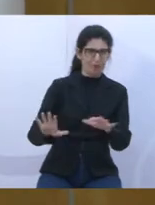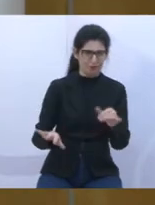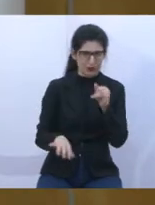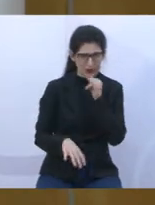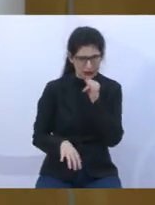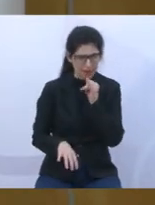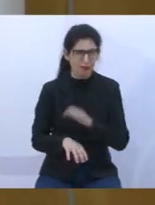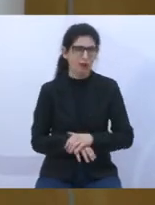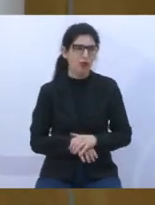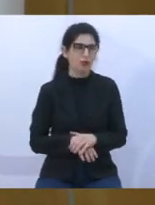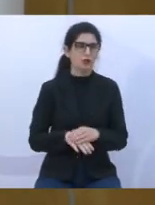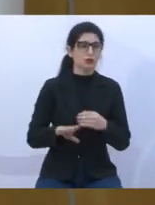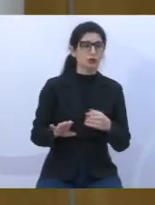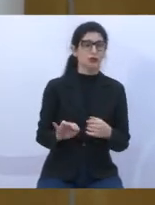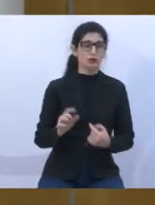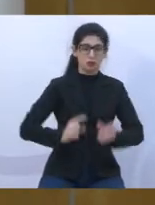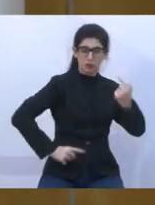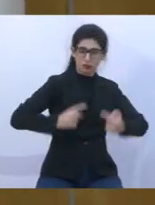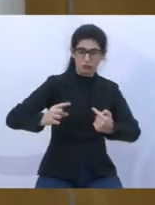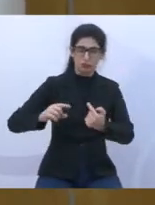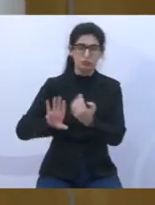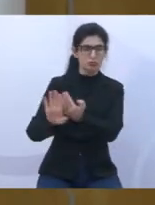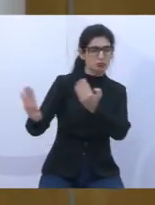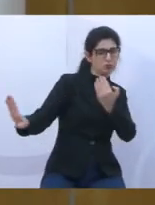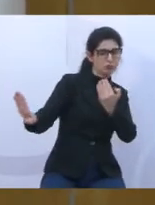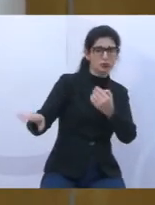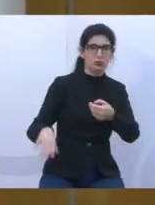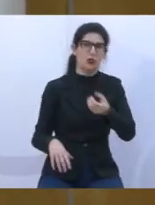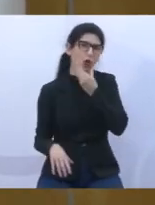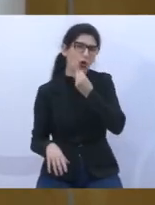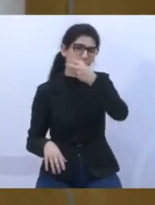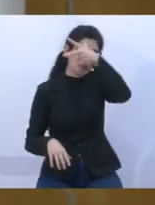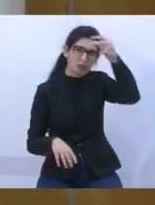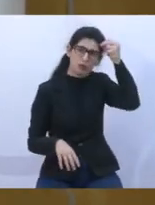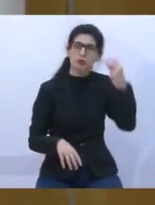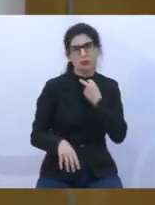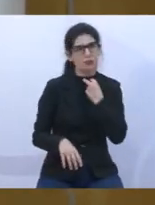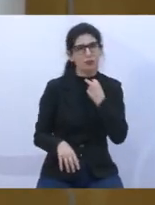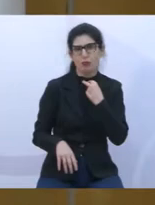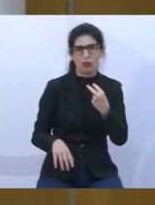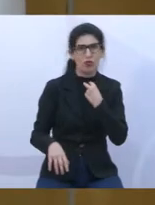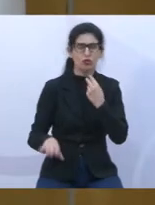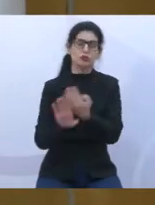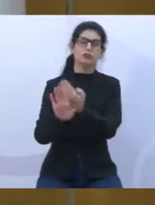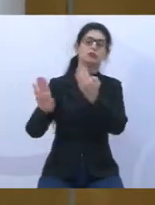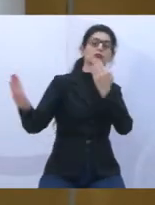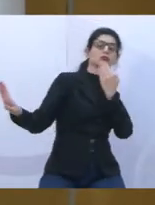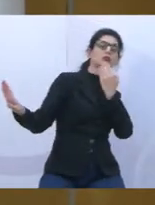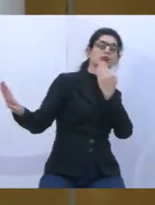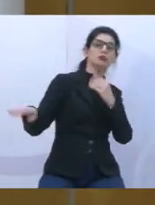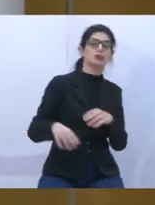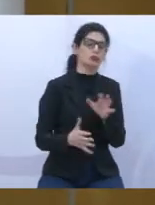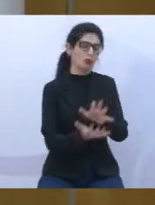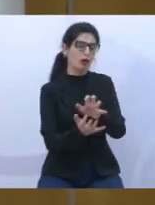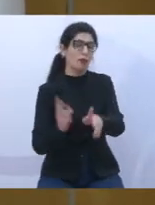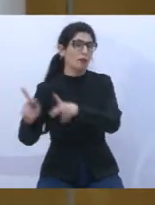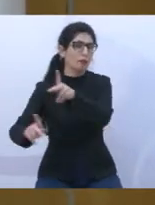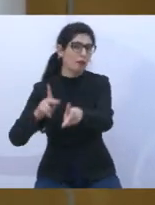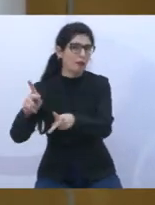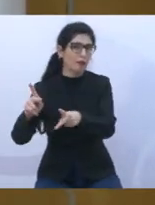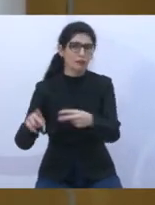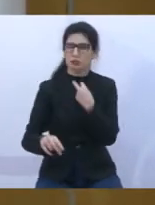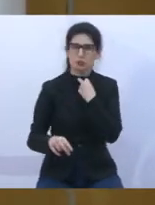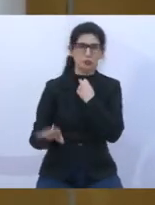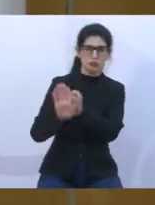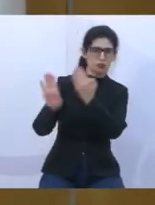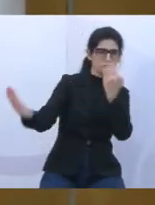restringir a opinião das famílias de jacareí e quando o prefeito é eleito